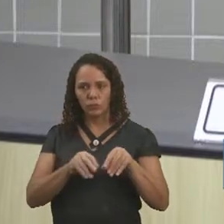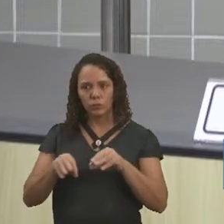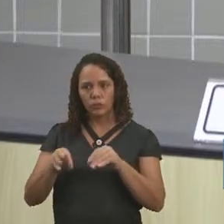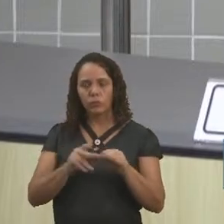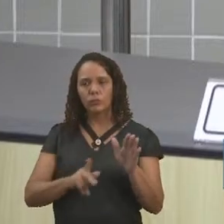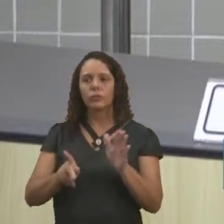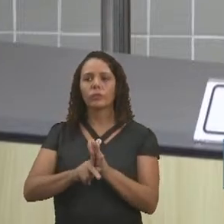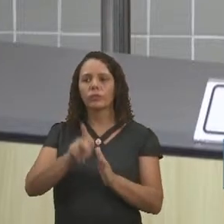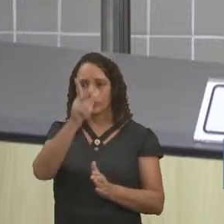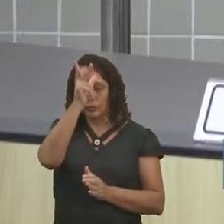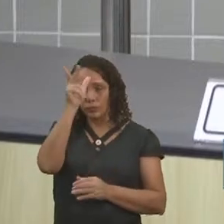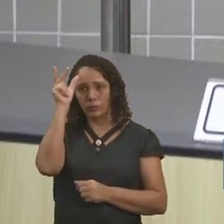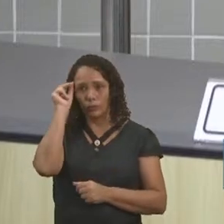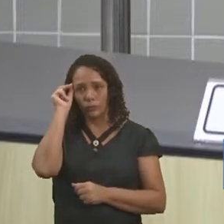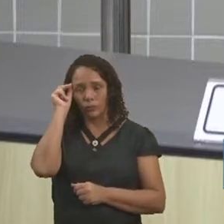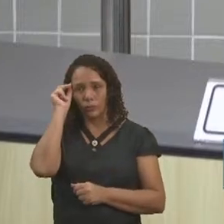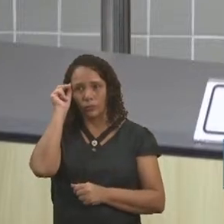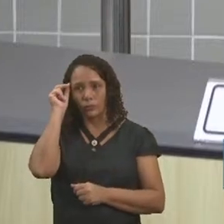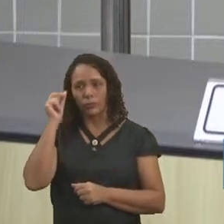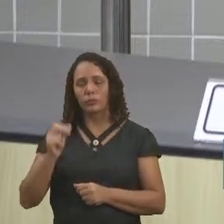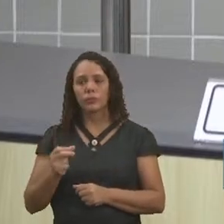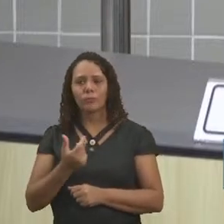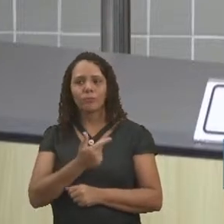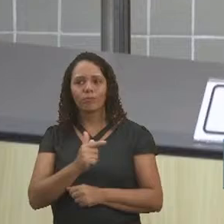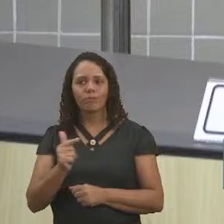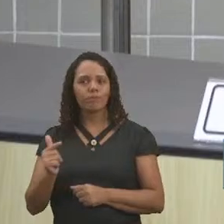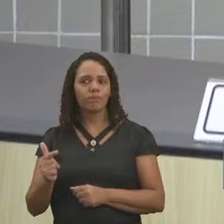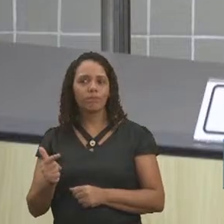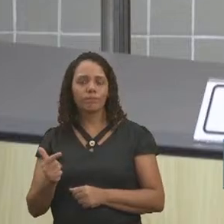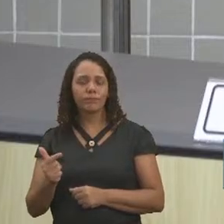da prefeitura que não consta,